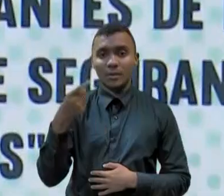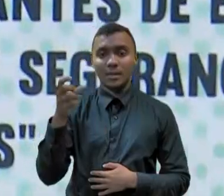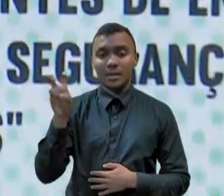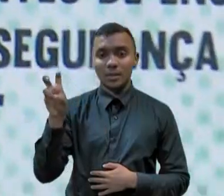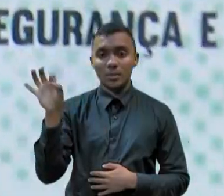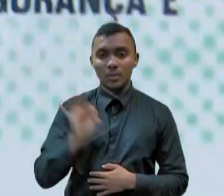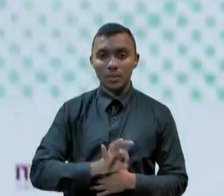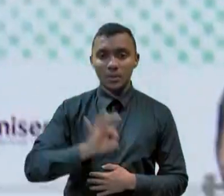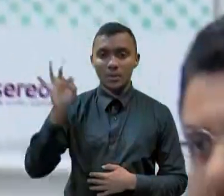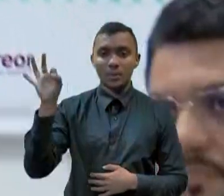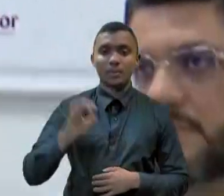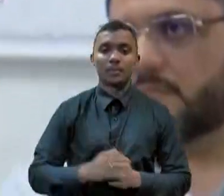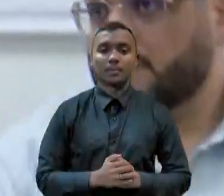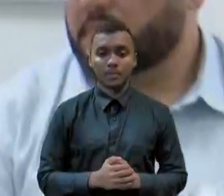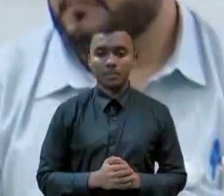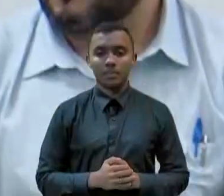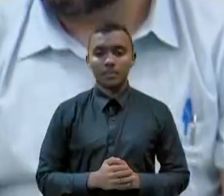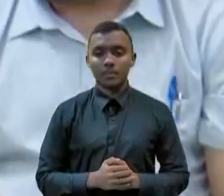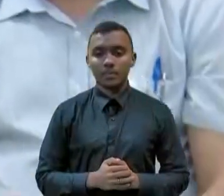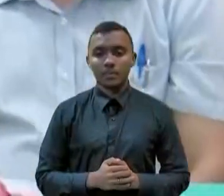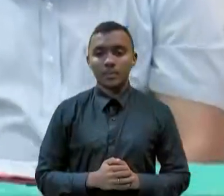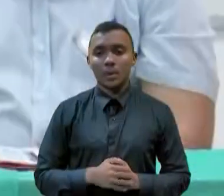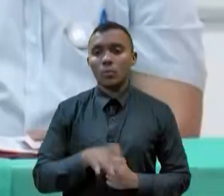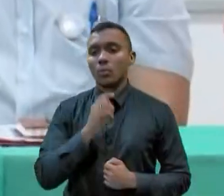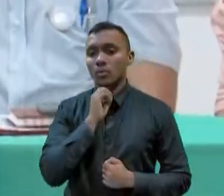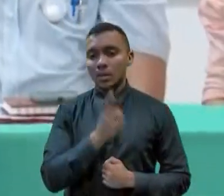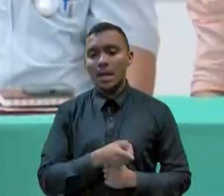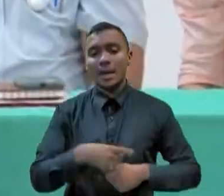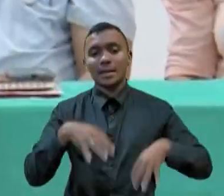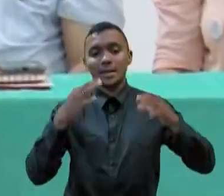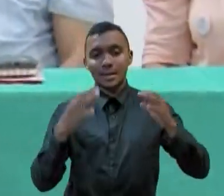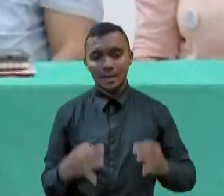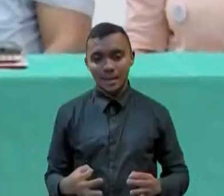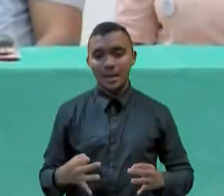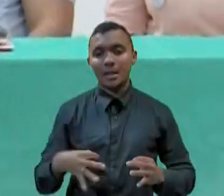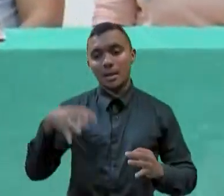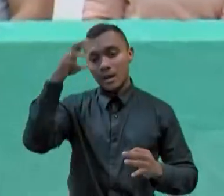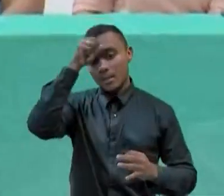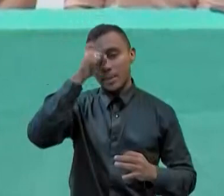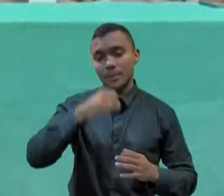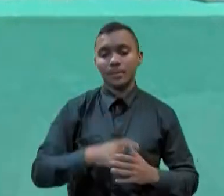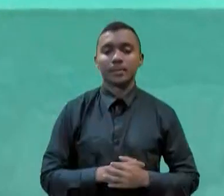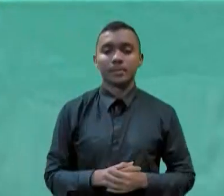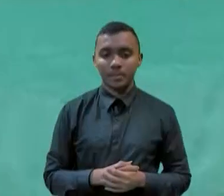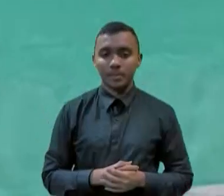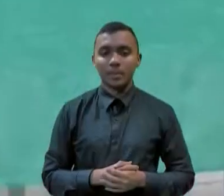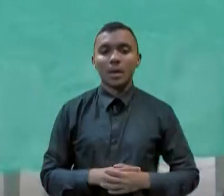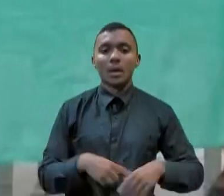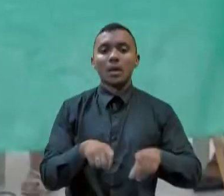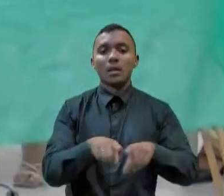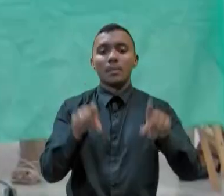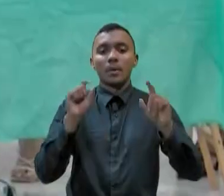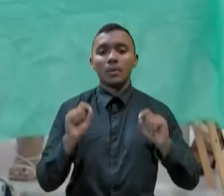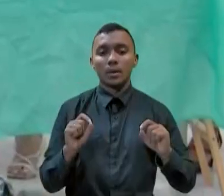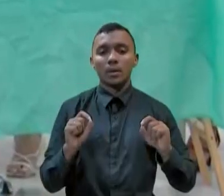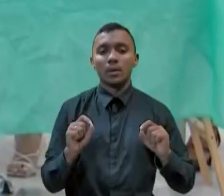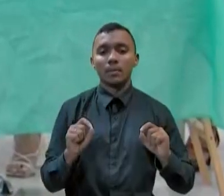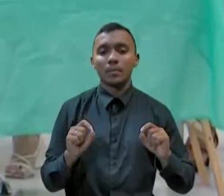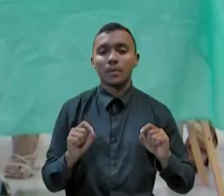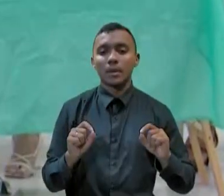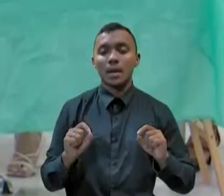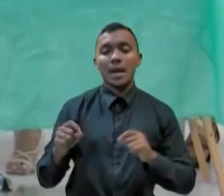65,5% como impeditivo para as condições adequadas de aprendizagem. Além disso, cerca de 8 de cada